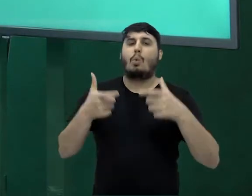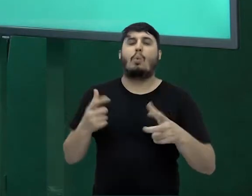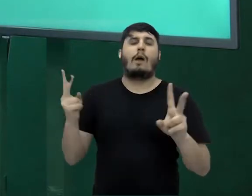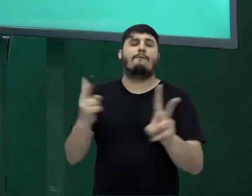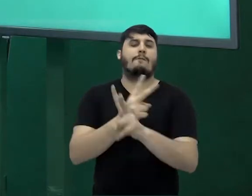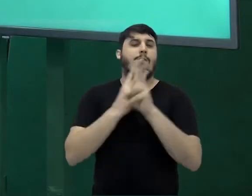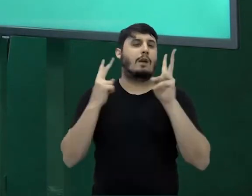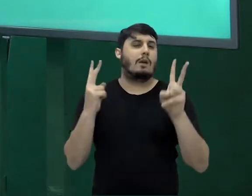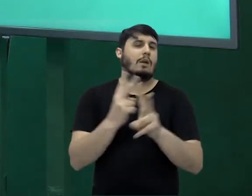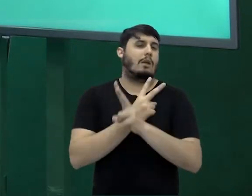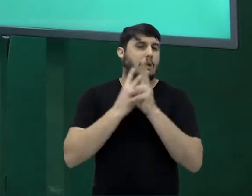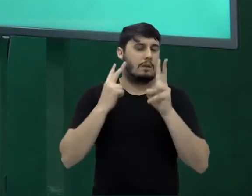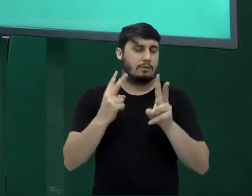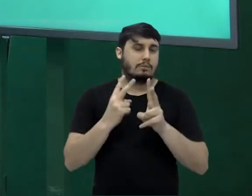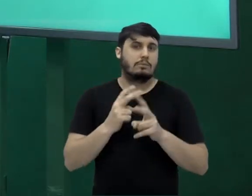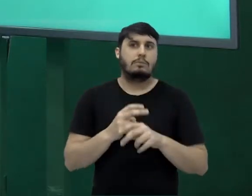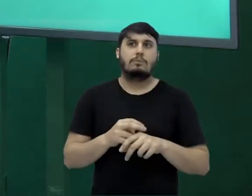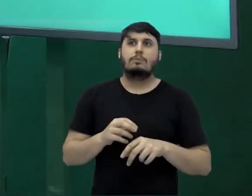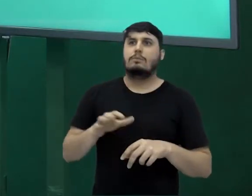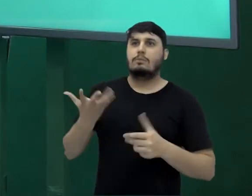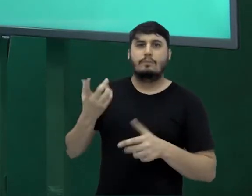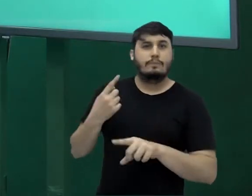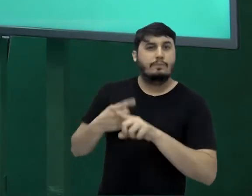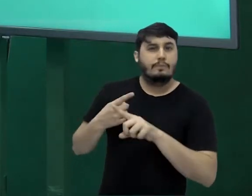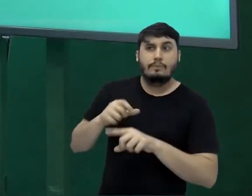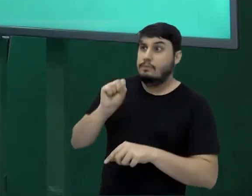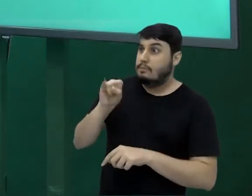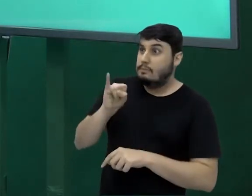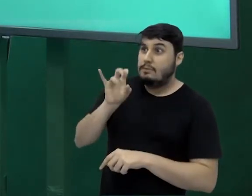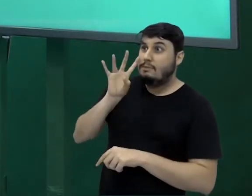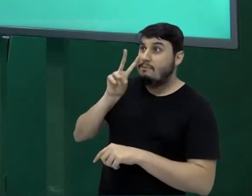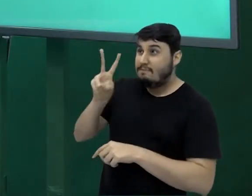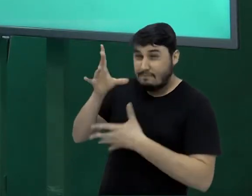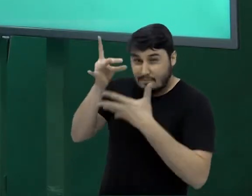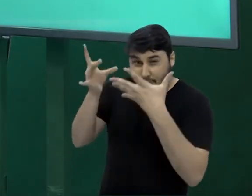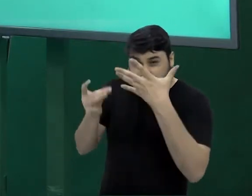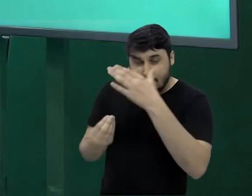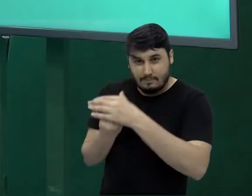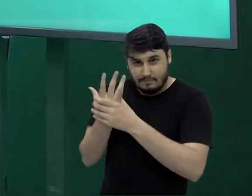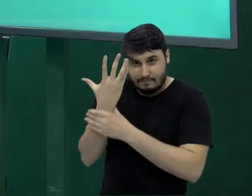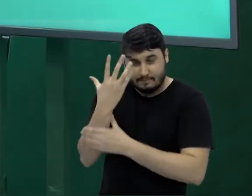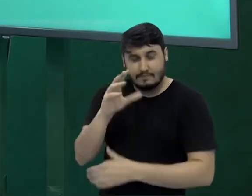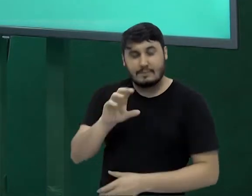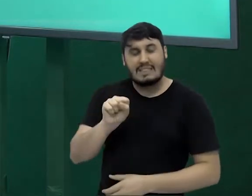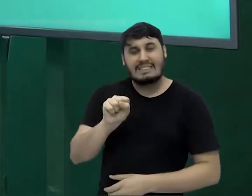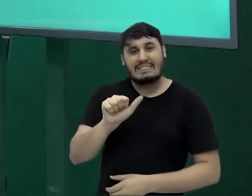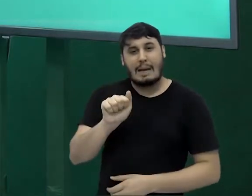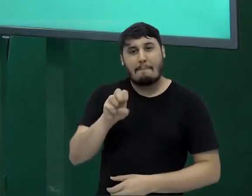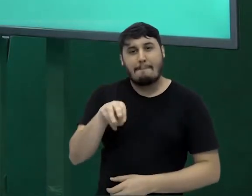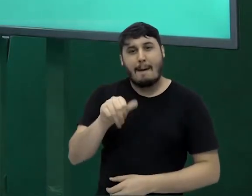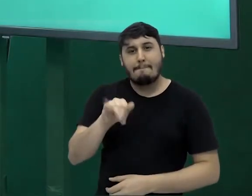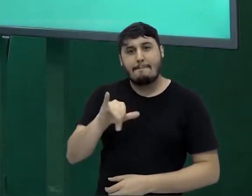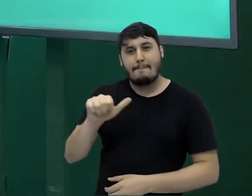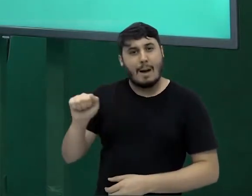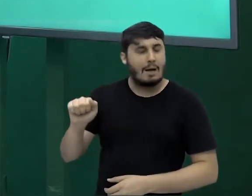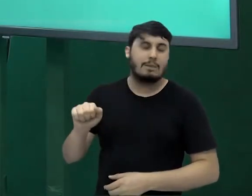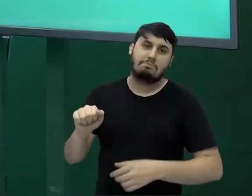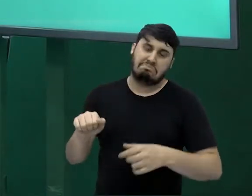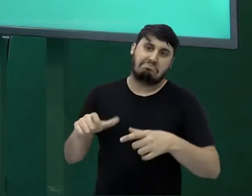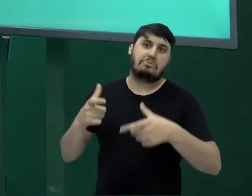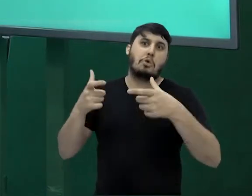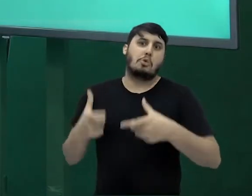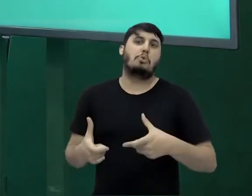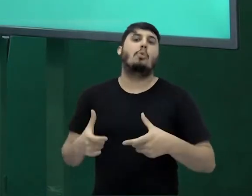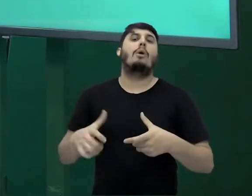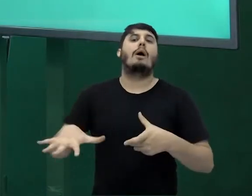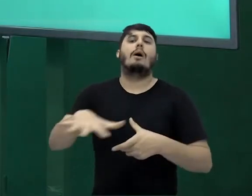chegar na casa tia Luzia, deixa eu ver na samambaia da senhora. Aí pega as samambaias, bota um monte de esporo na mão e sai jogando no ambiente. Tudo bem. Mas